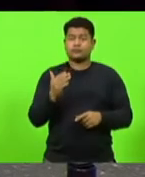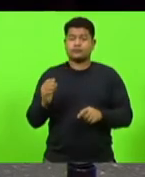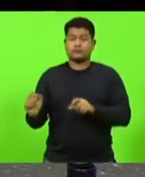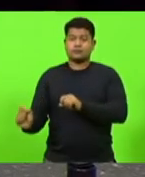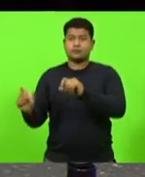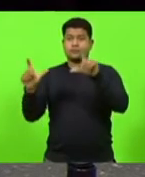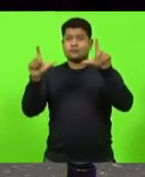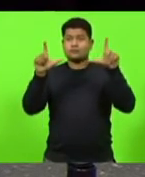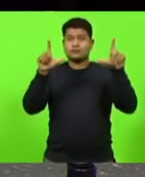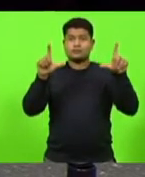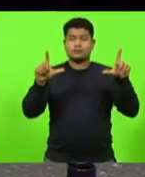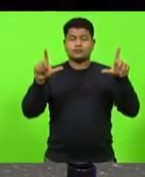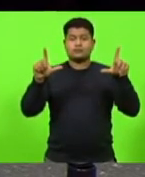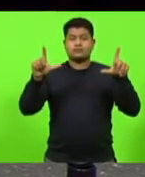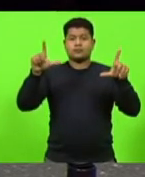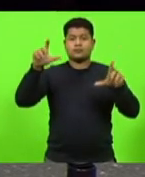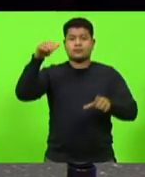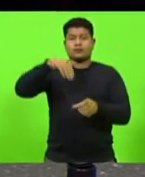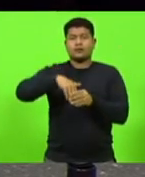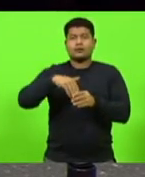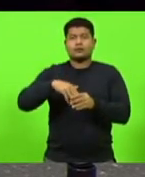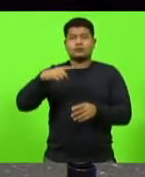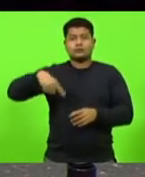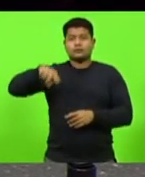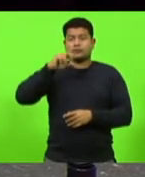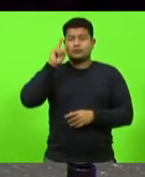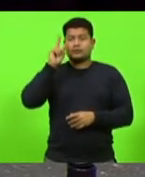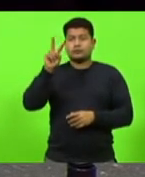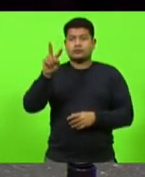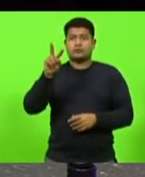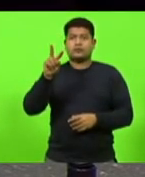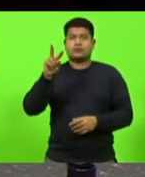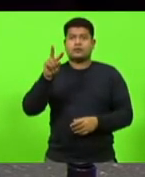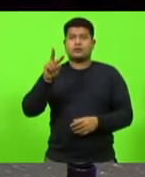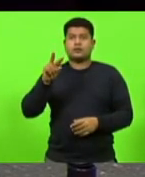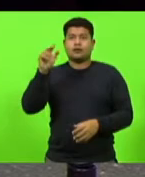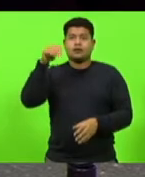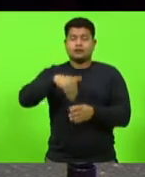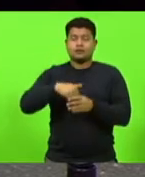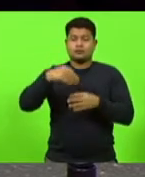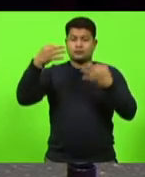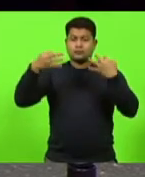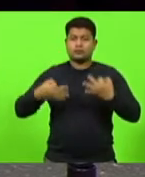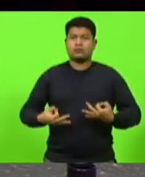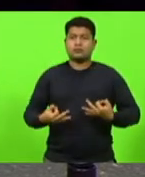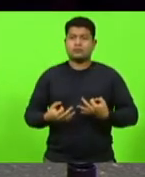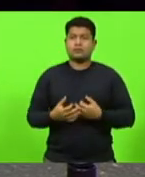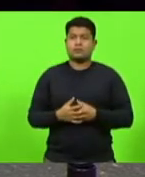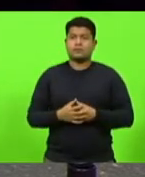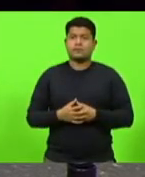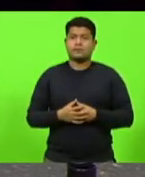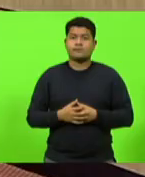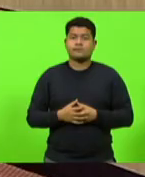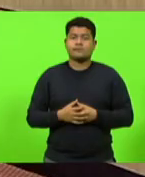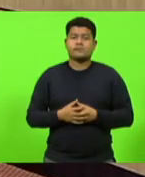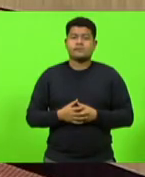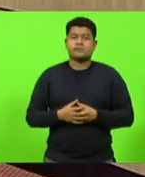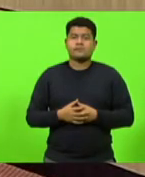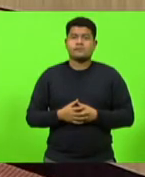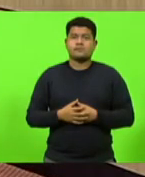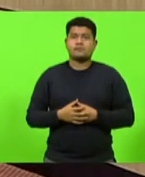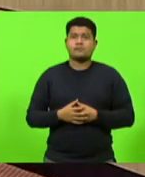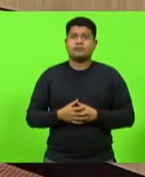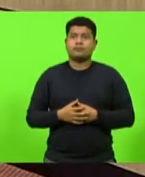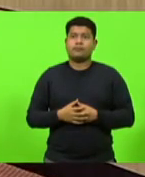painel, para que possamos exercer o direito do voto. Encaminhamento de voto. Progressista acompanha o